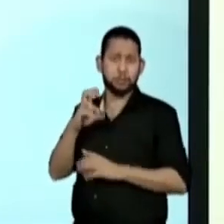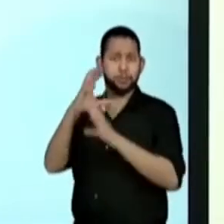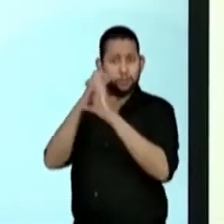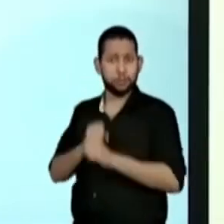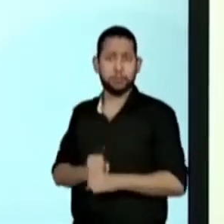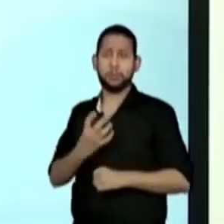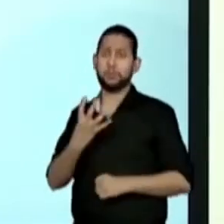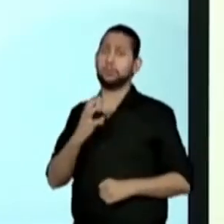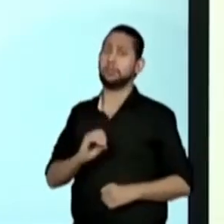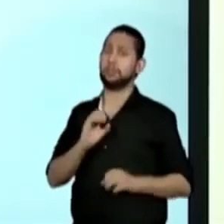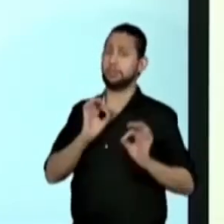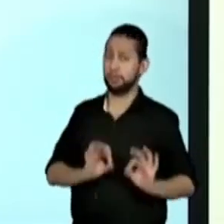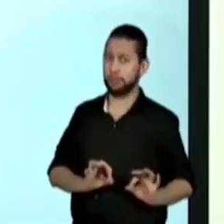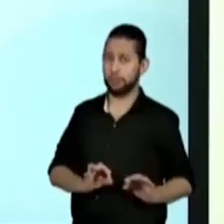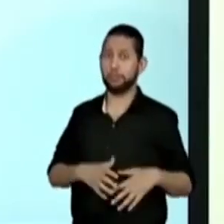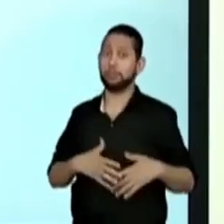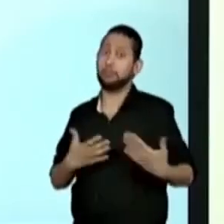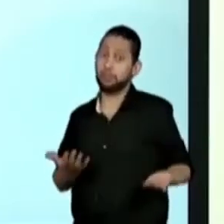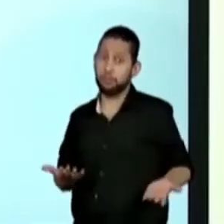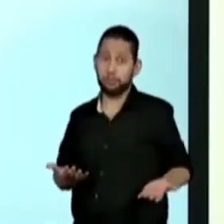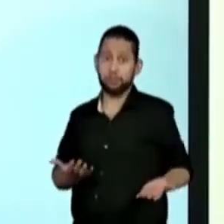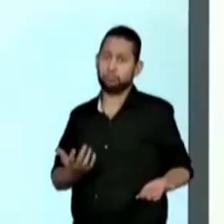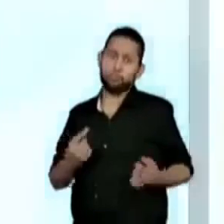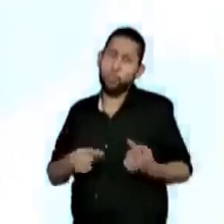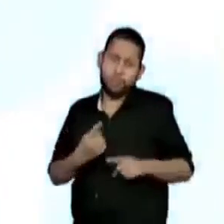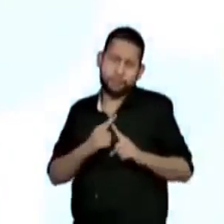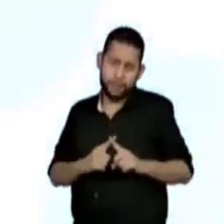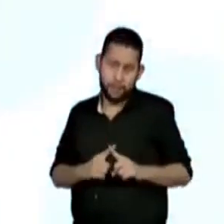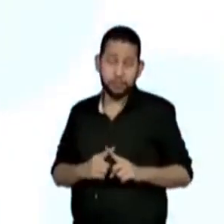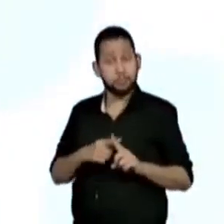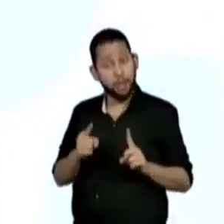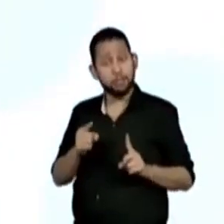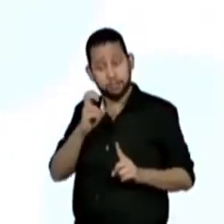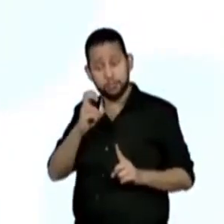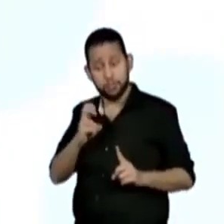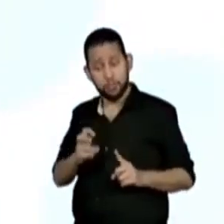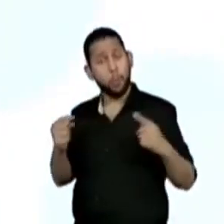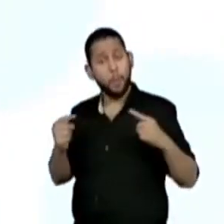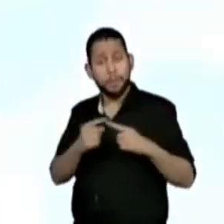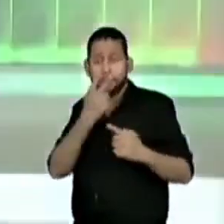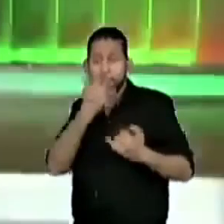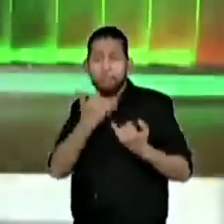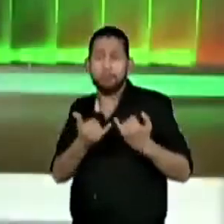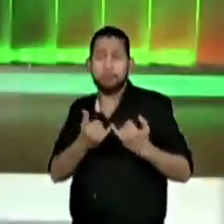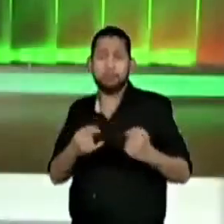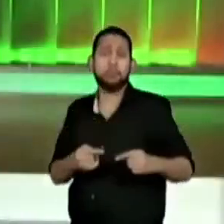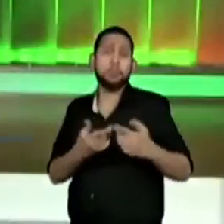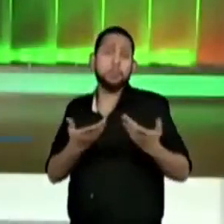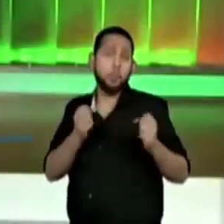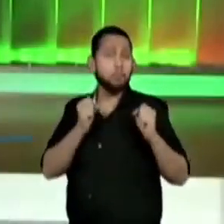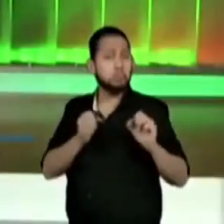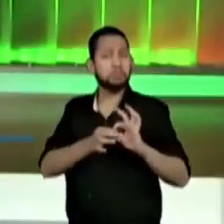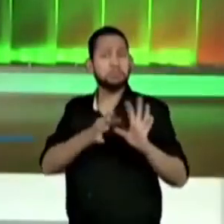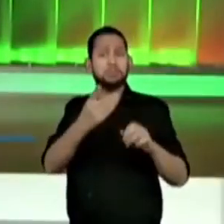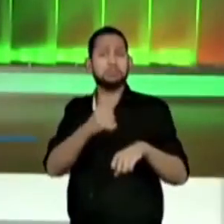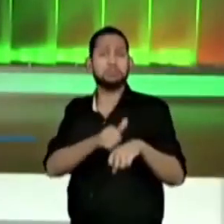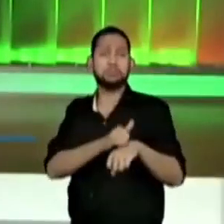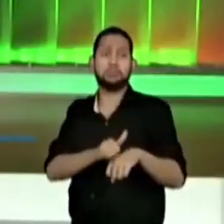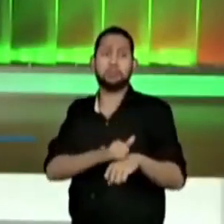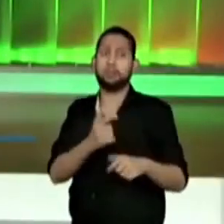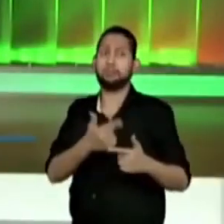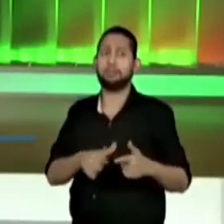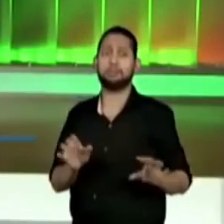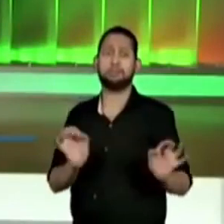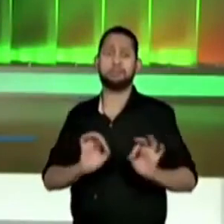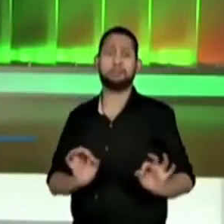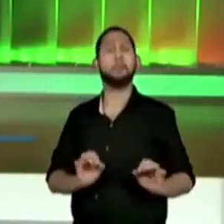Ok não é utilizando a multiplicação mas também serve tá utilizando a adição não tem problema